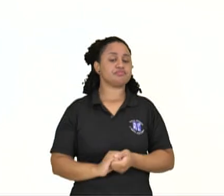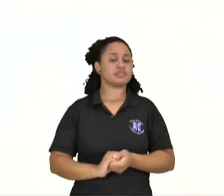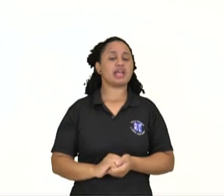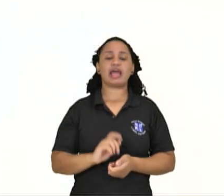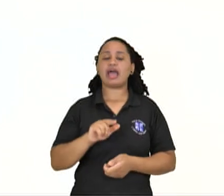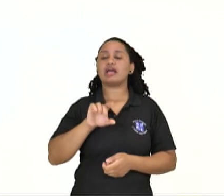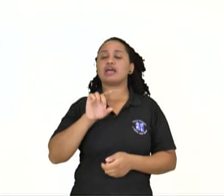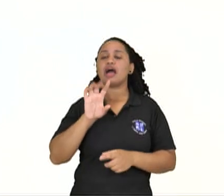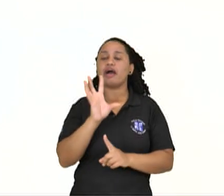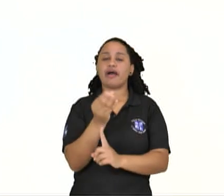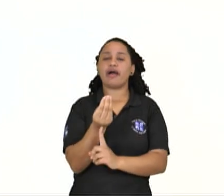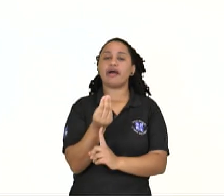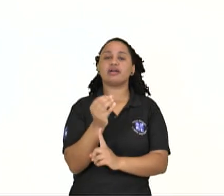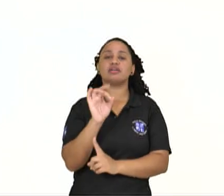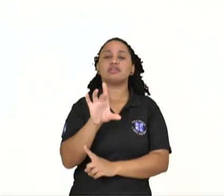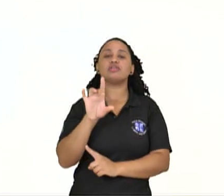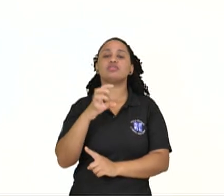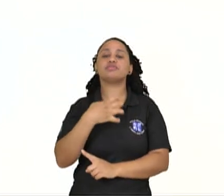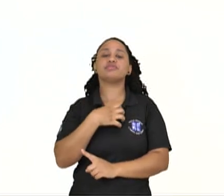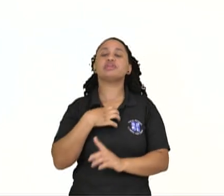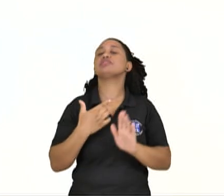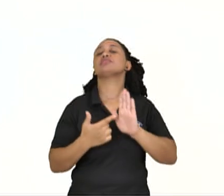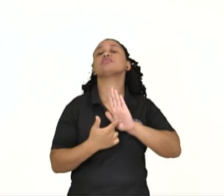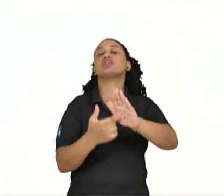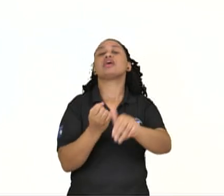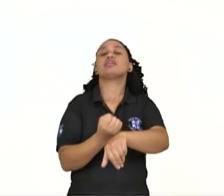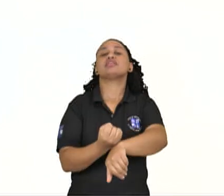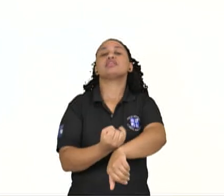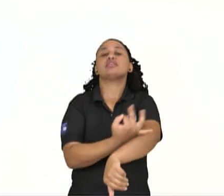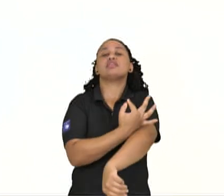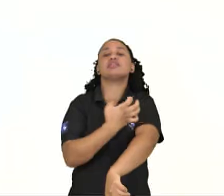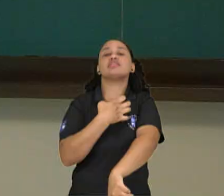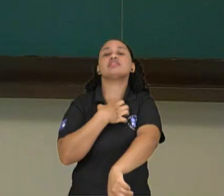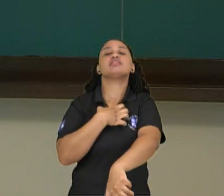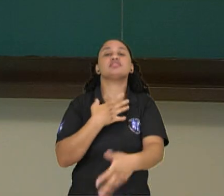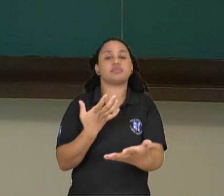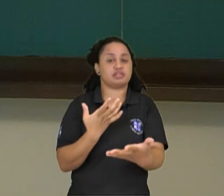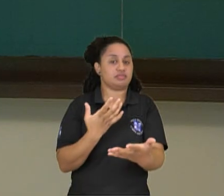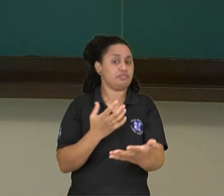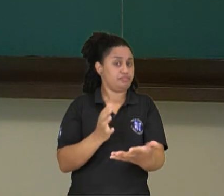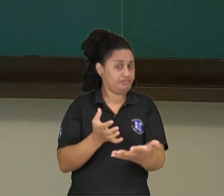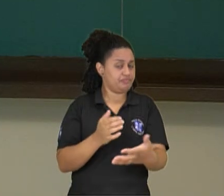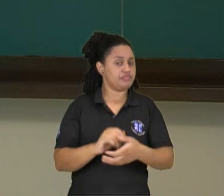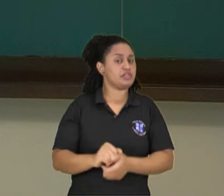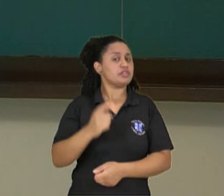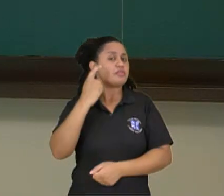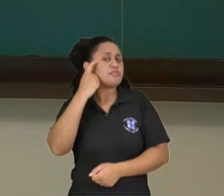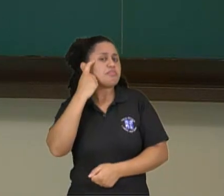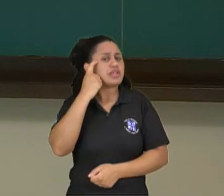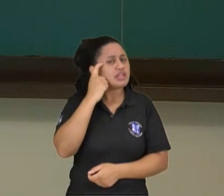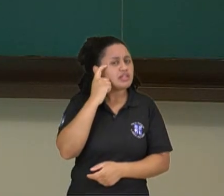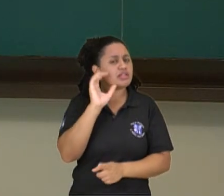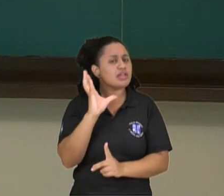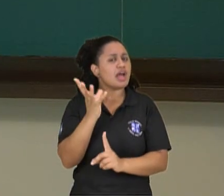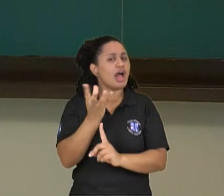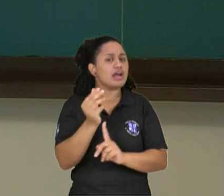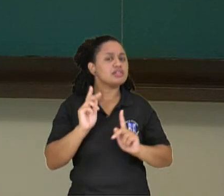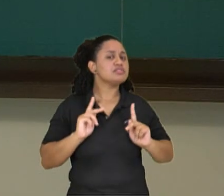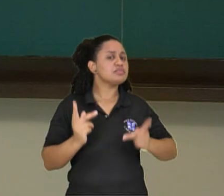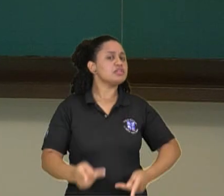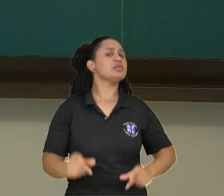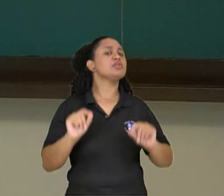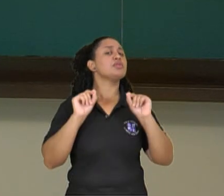Se vocês observarem, na próxima também tem um animal, porque eles utilizavam lá na pré-história a arte